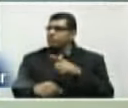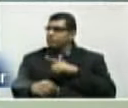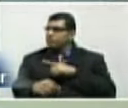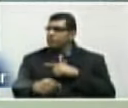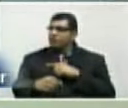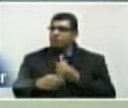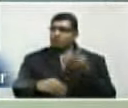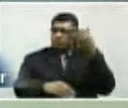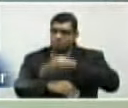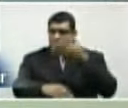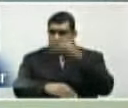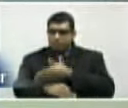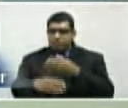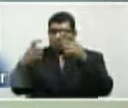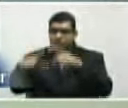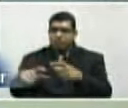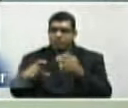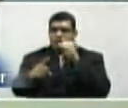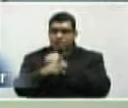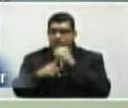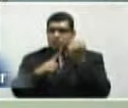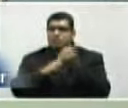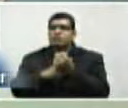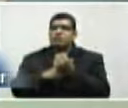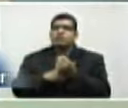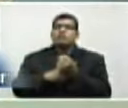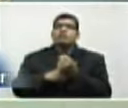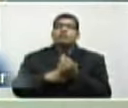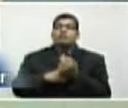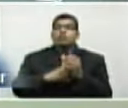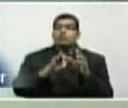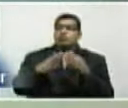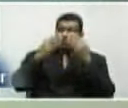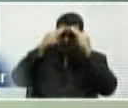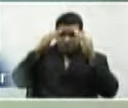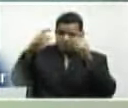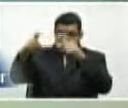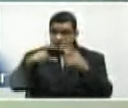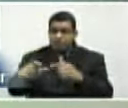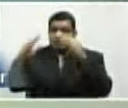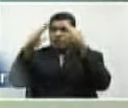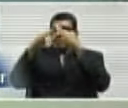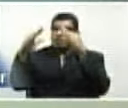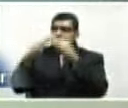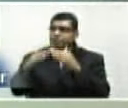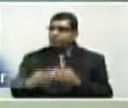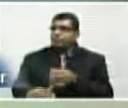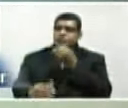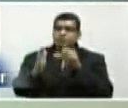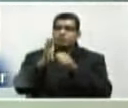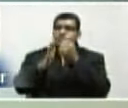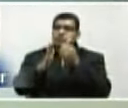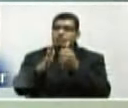ser aplicado na área social, preferencialmente em área de habitação.